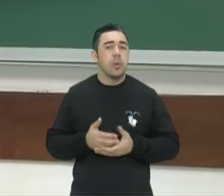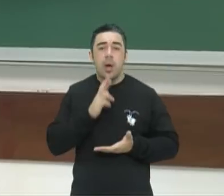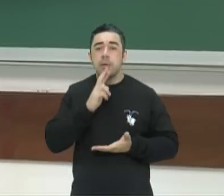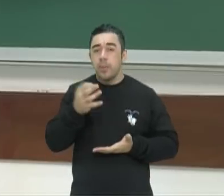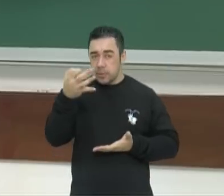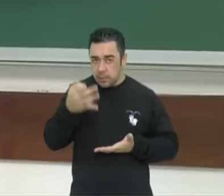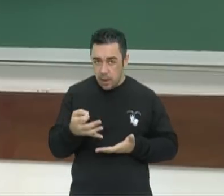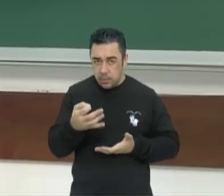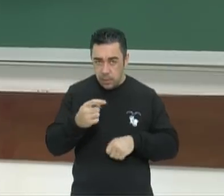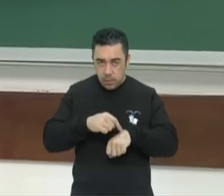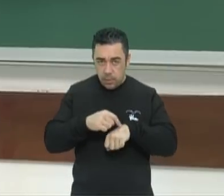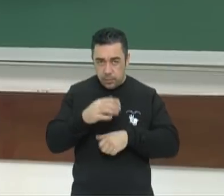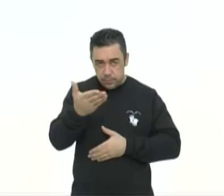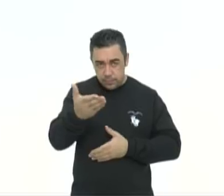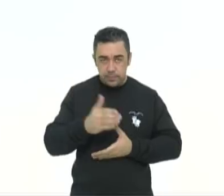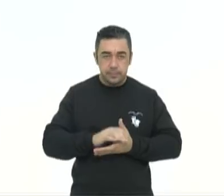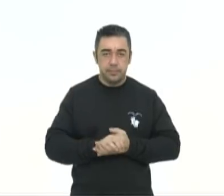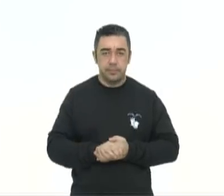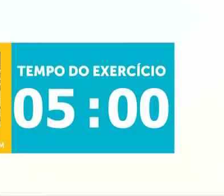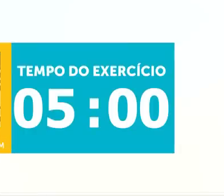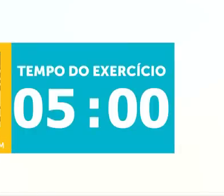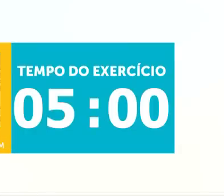correta. Um tempinho, nós já voltamos.